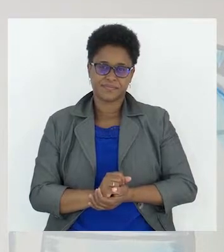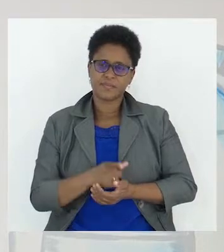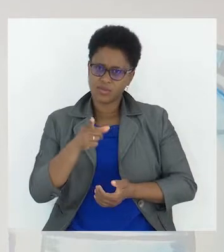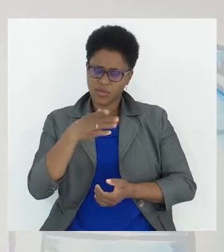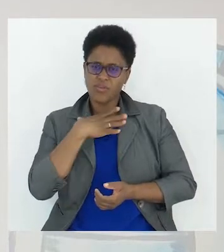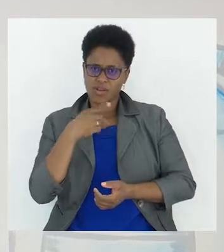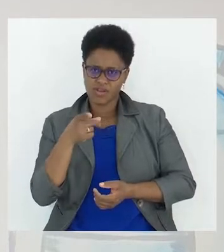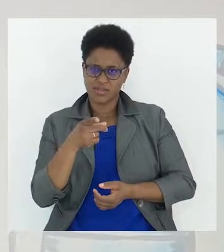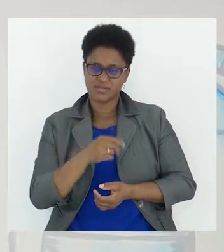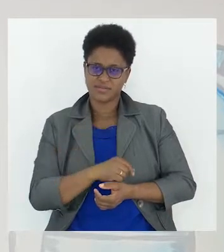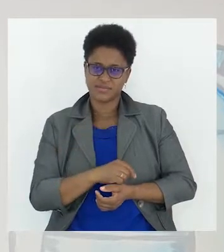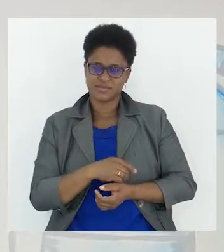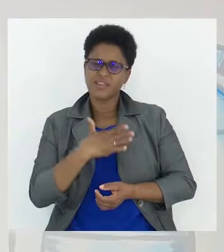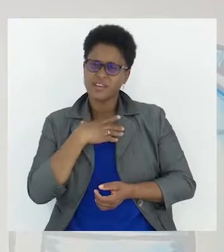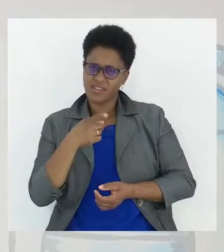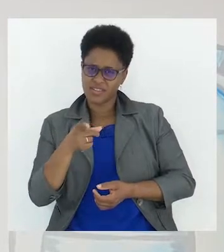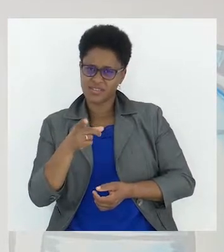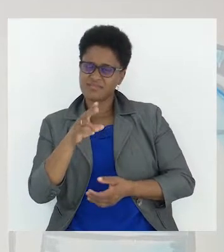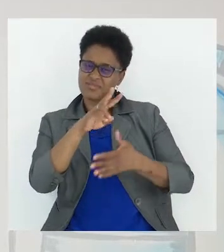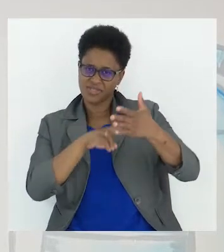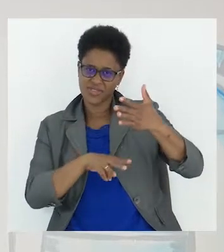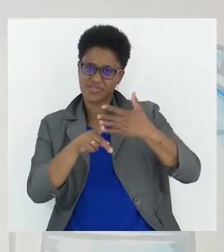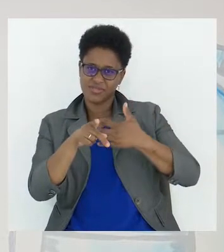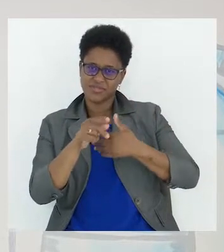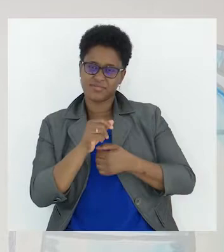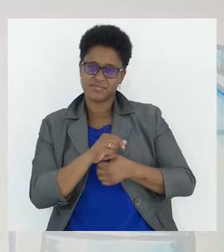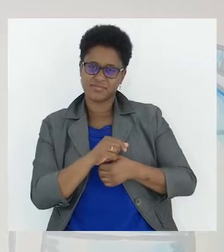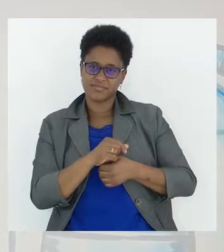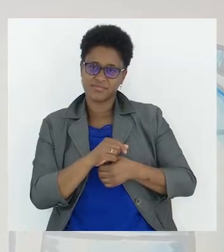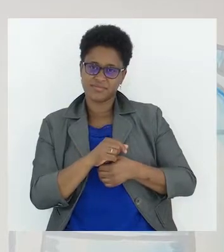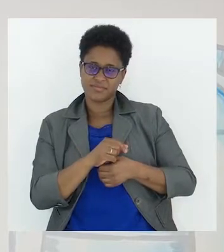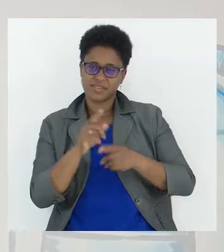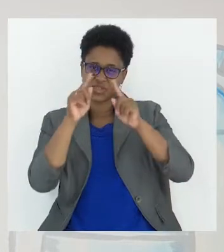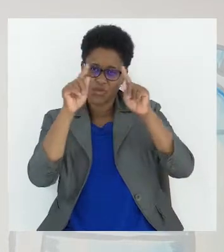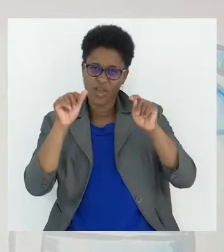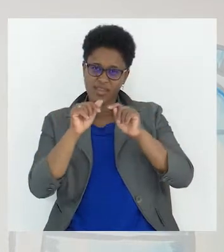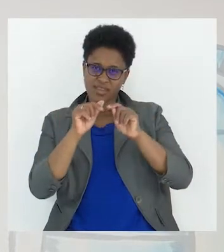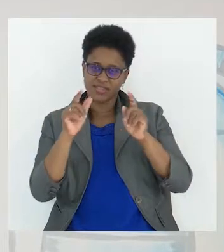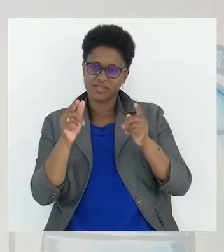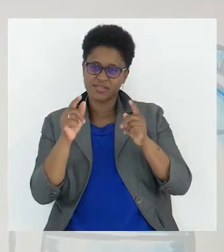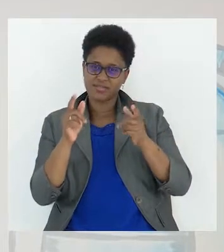Gostas disto? Gostas desse género de texto? Hã? Aqueles quadradinhos?